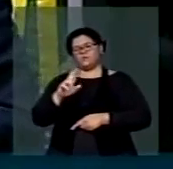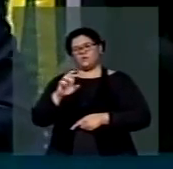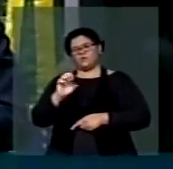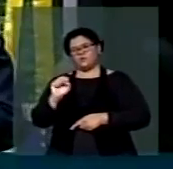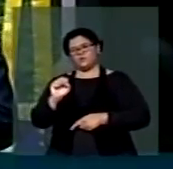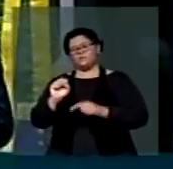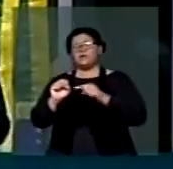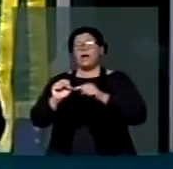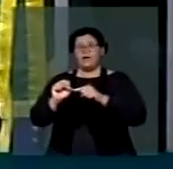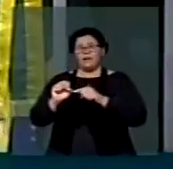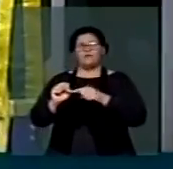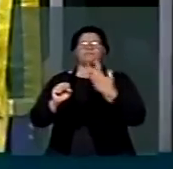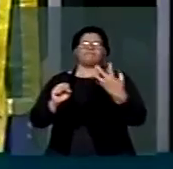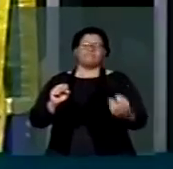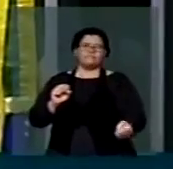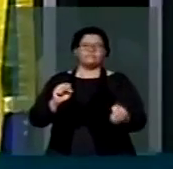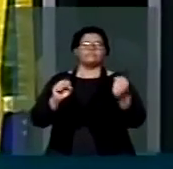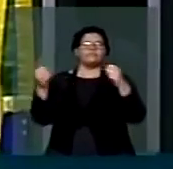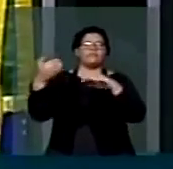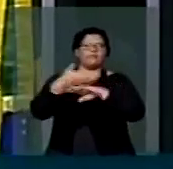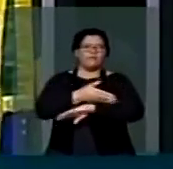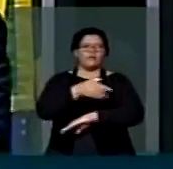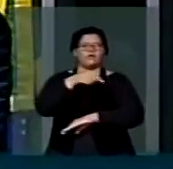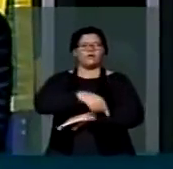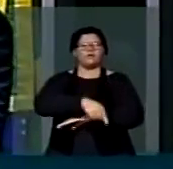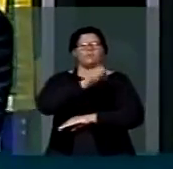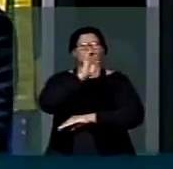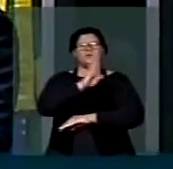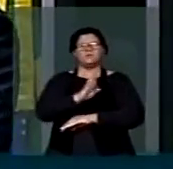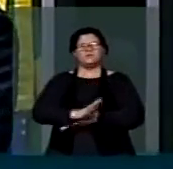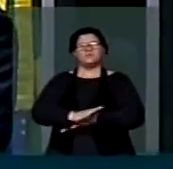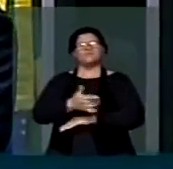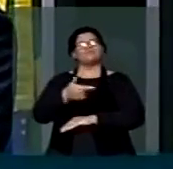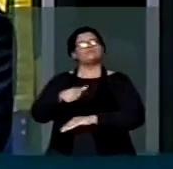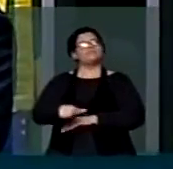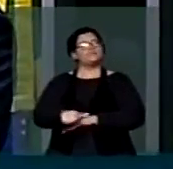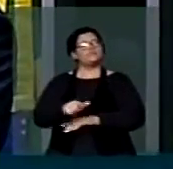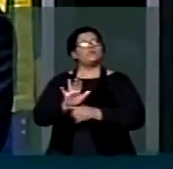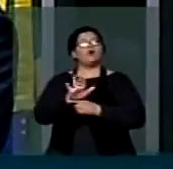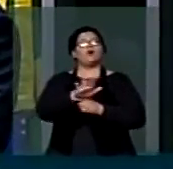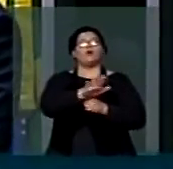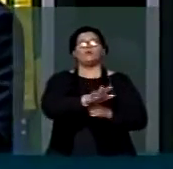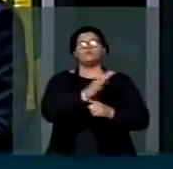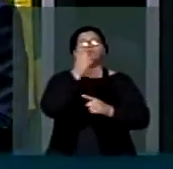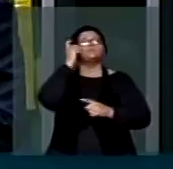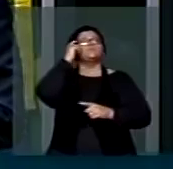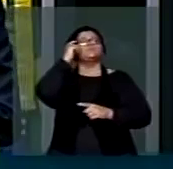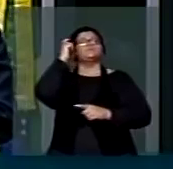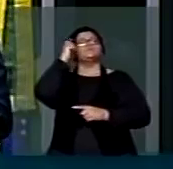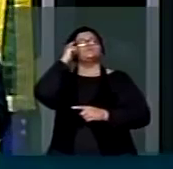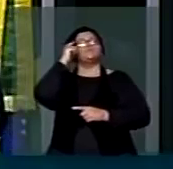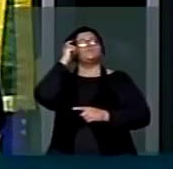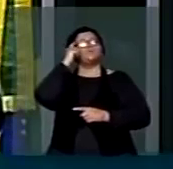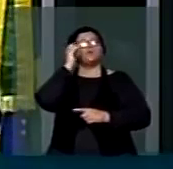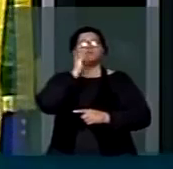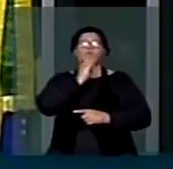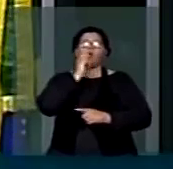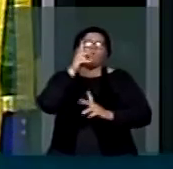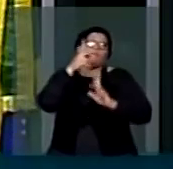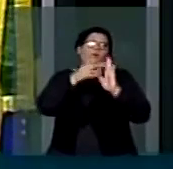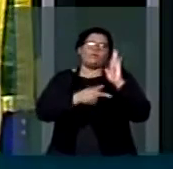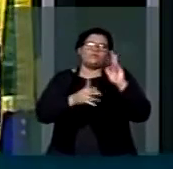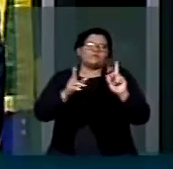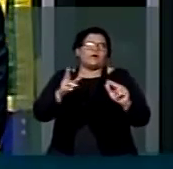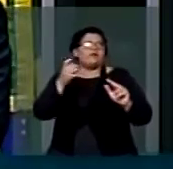Ela se submeteu mais uma vez a este tipo de programa